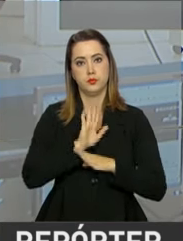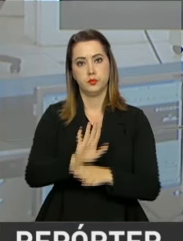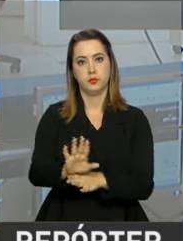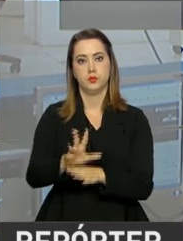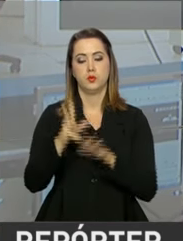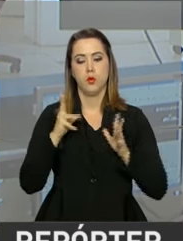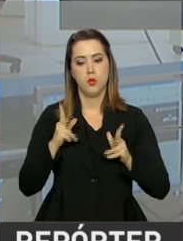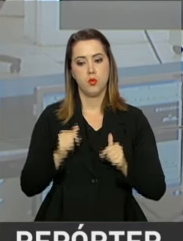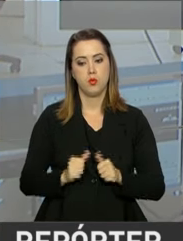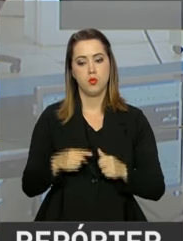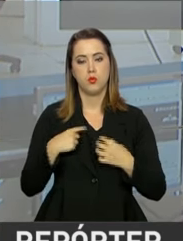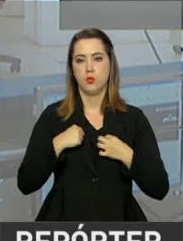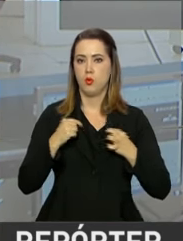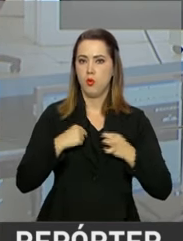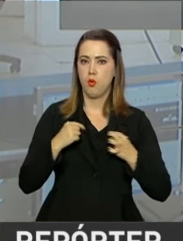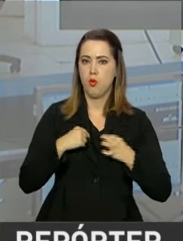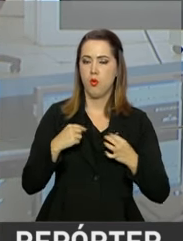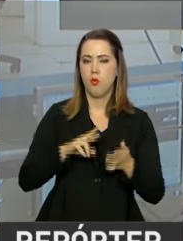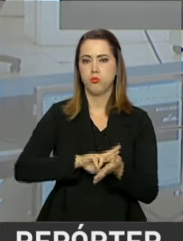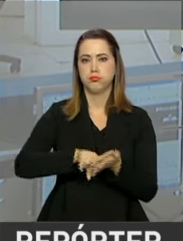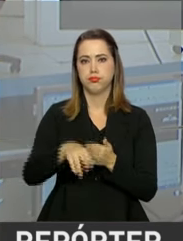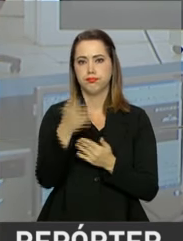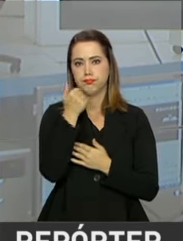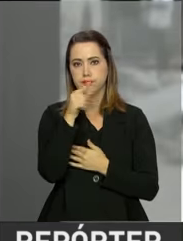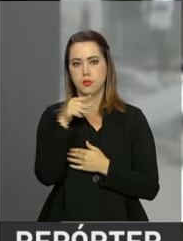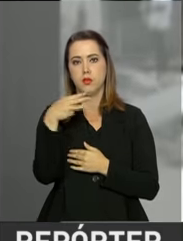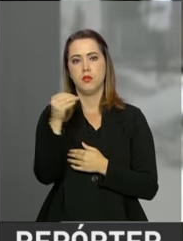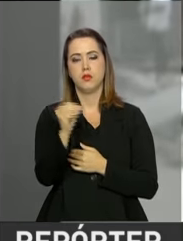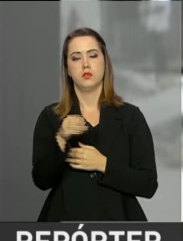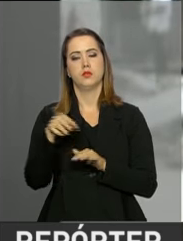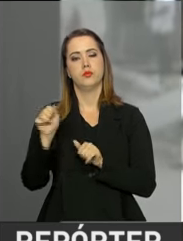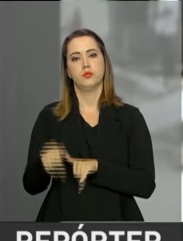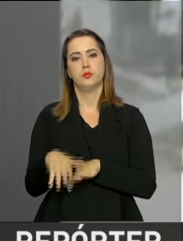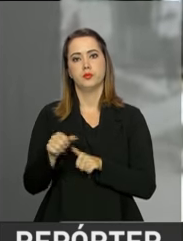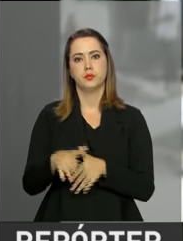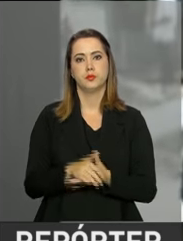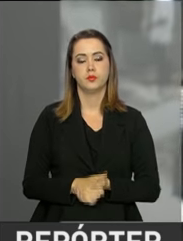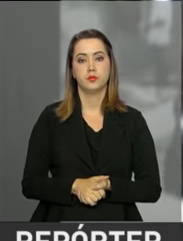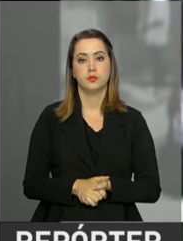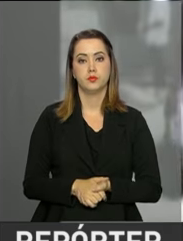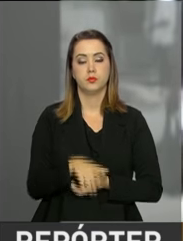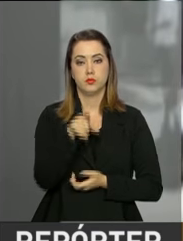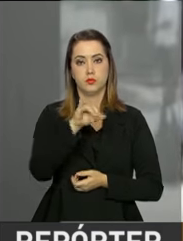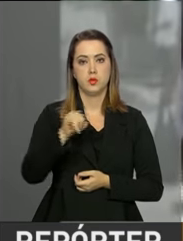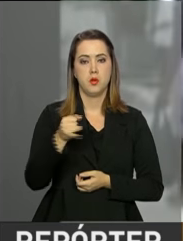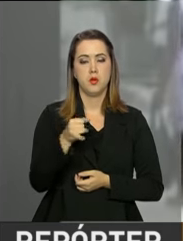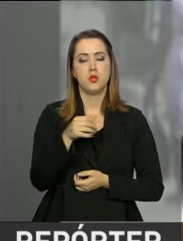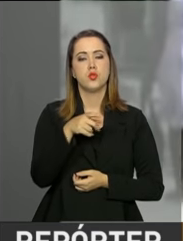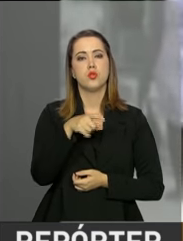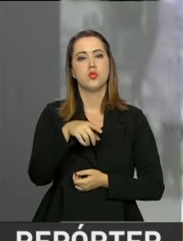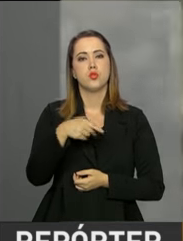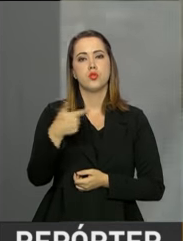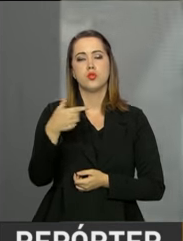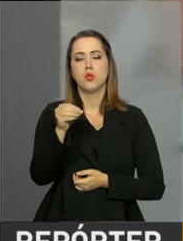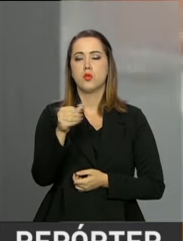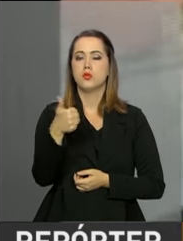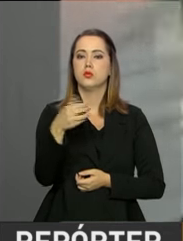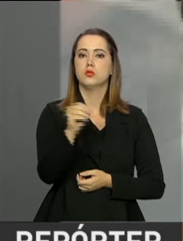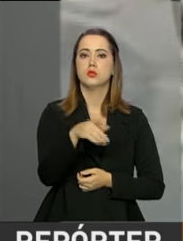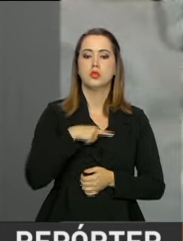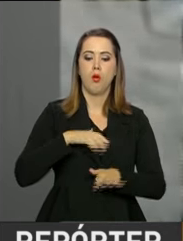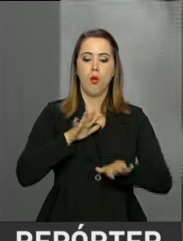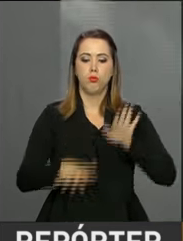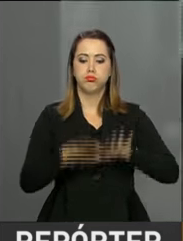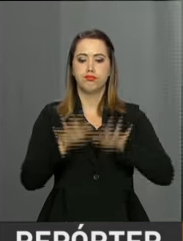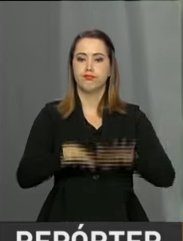Haiti. Quem quiser ajudar tem até o dia 30 de setembro. Em janeiro de 2010, o Haiti sofreu o pior terremoto